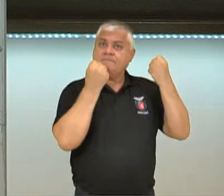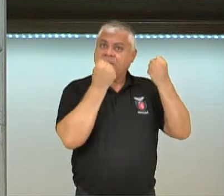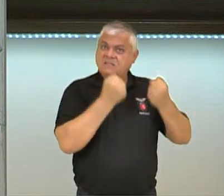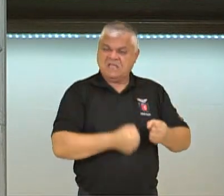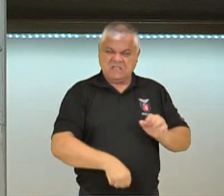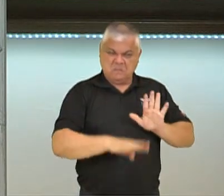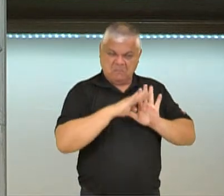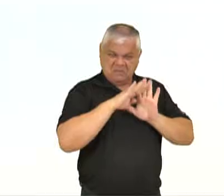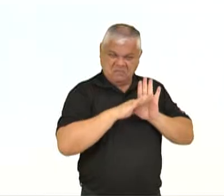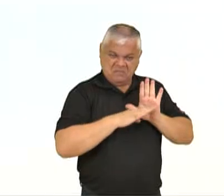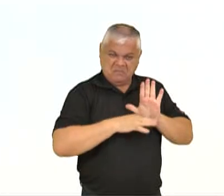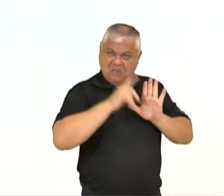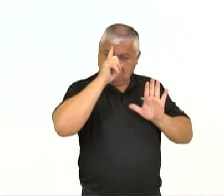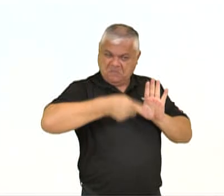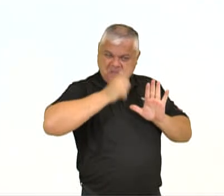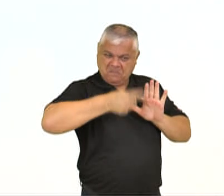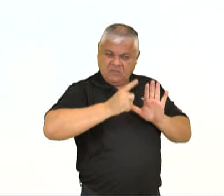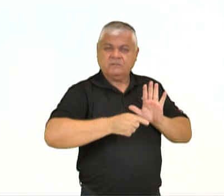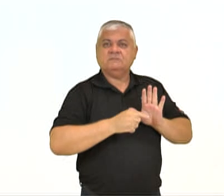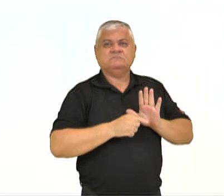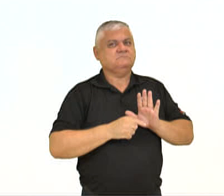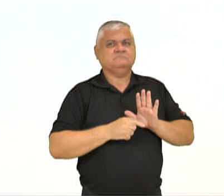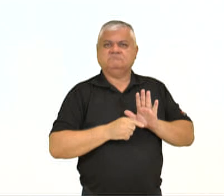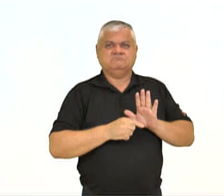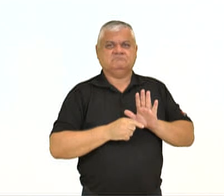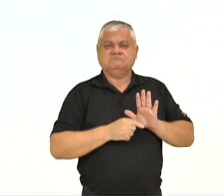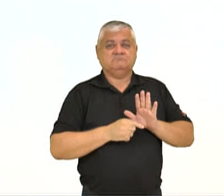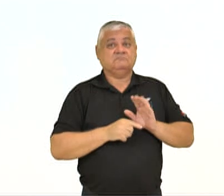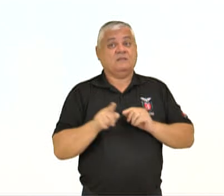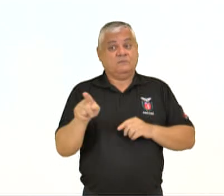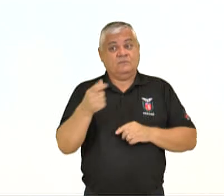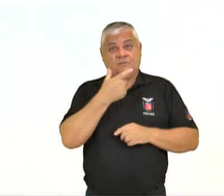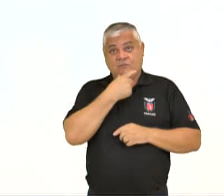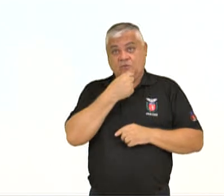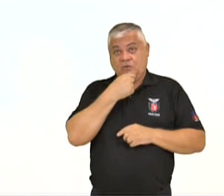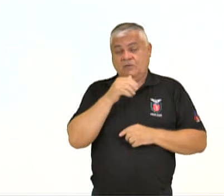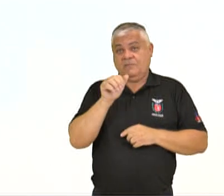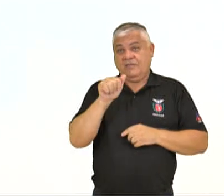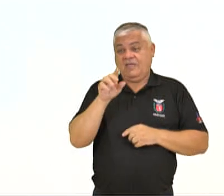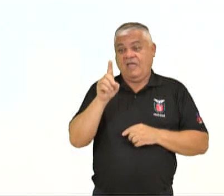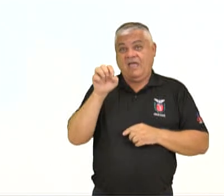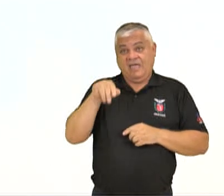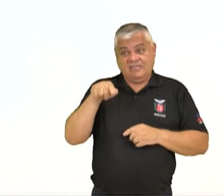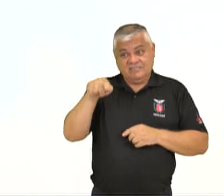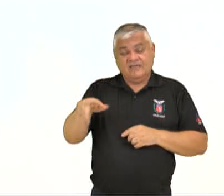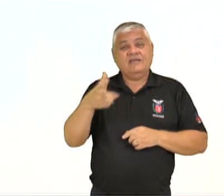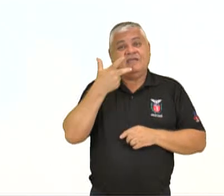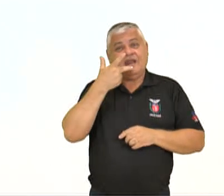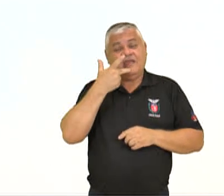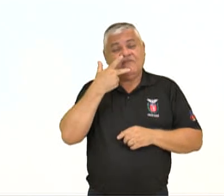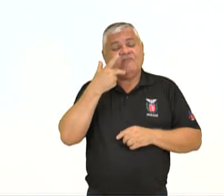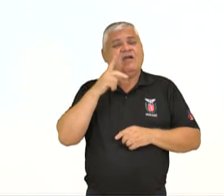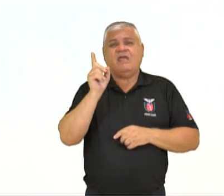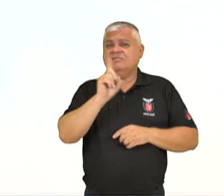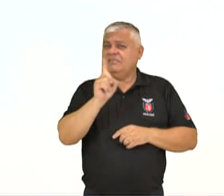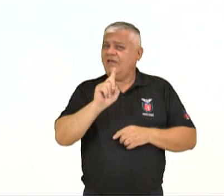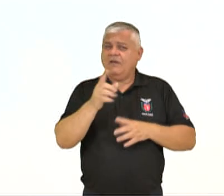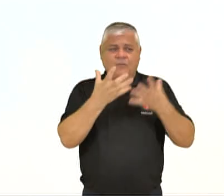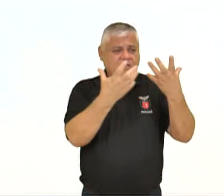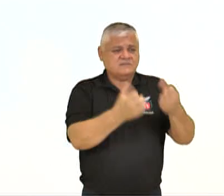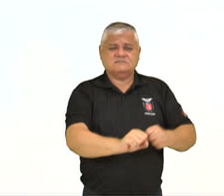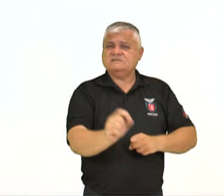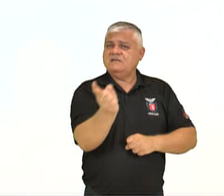seria feito. Bom, o liberalismo econômico, ele principalmente é guiado pela negação